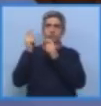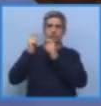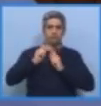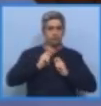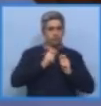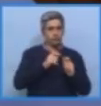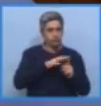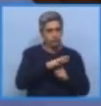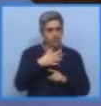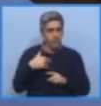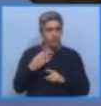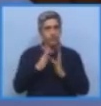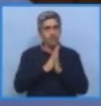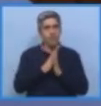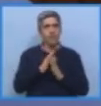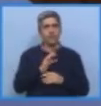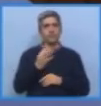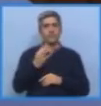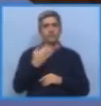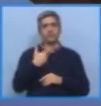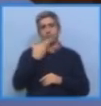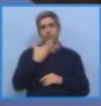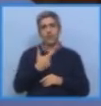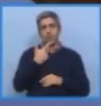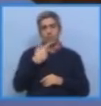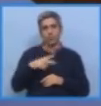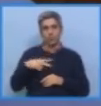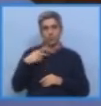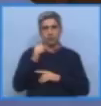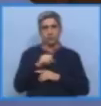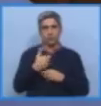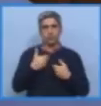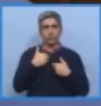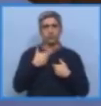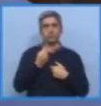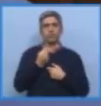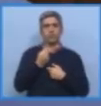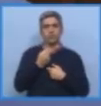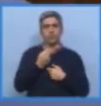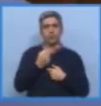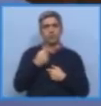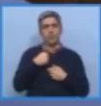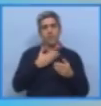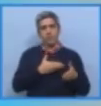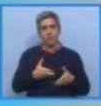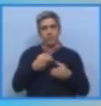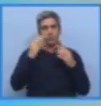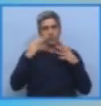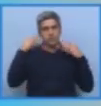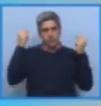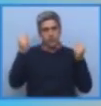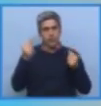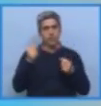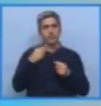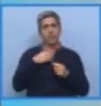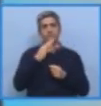desta misericórdia de Deus? Começou por ser uma experiência muito enriquecedora, que me ajudou muito no meu caminho espiritual, no meu